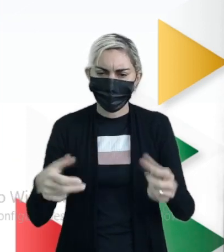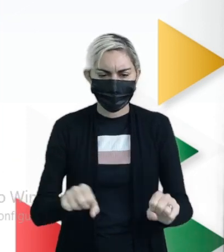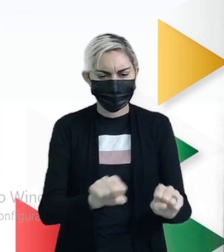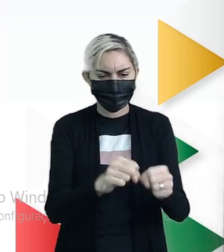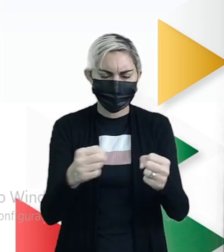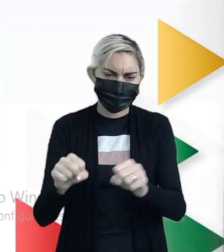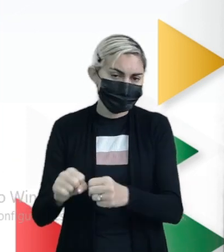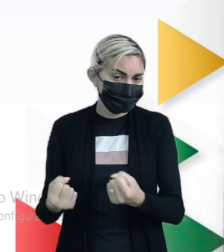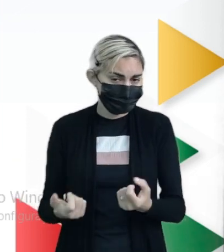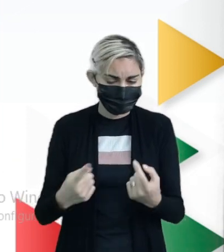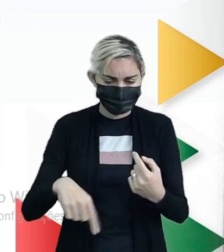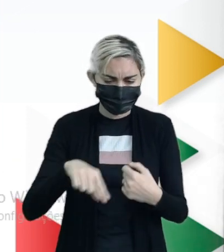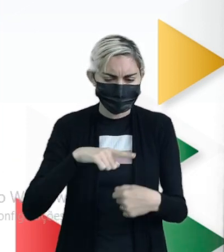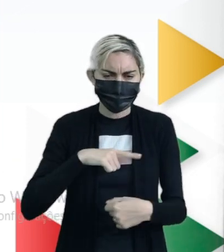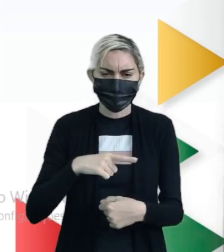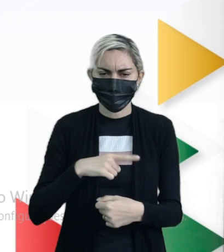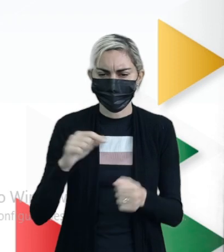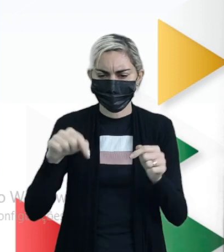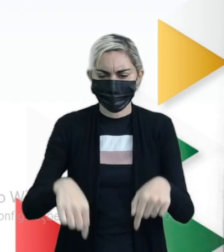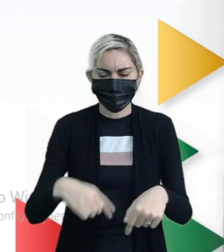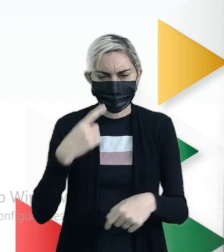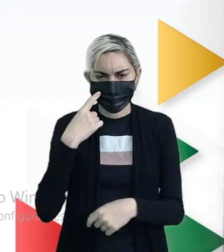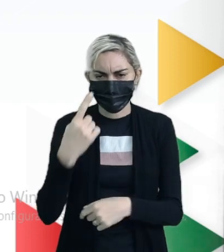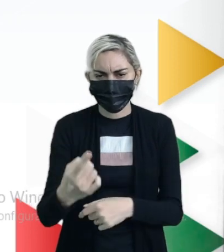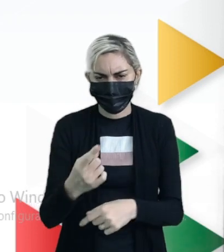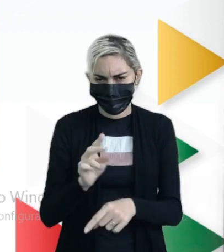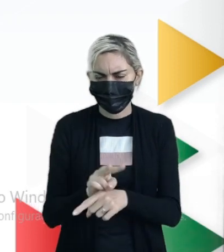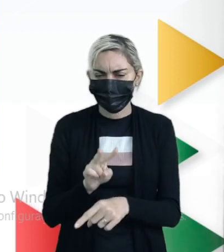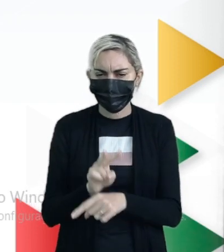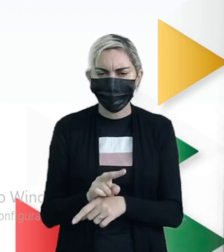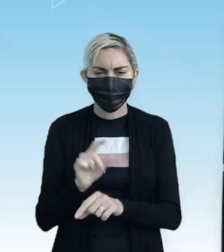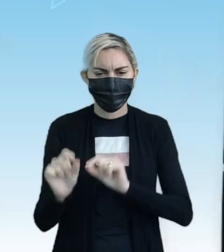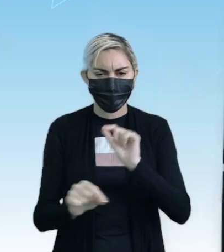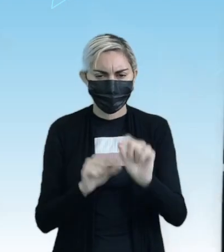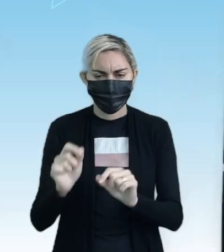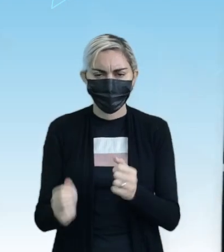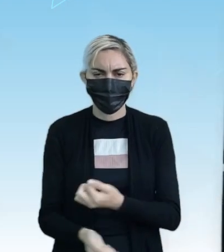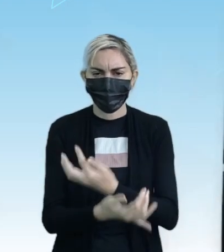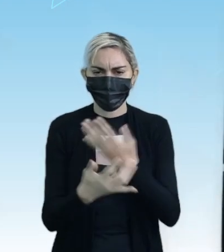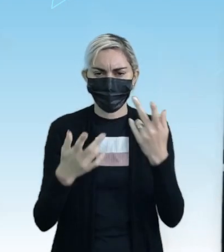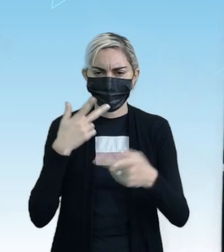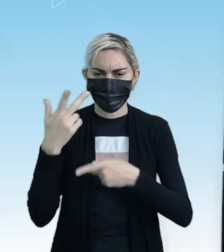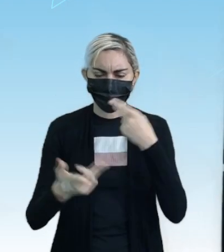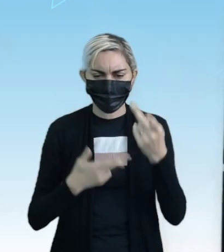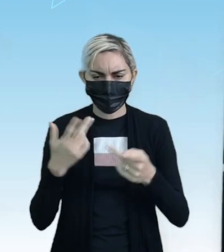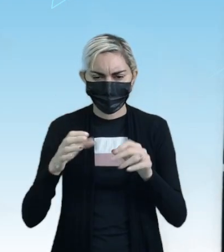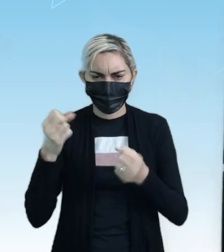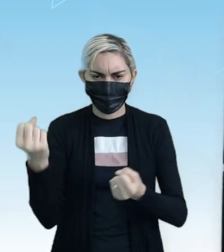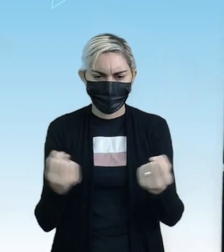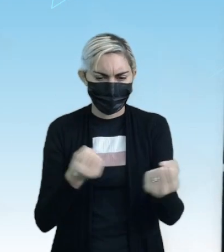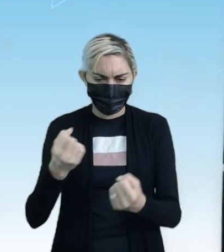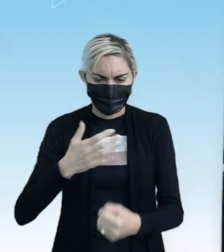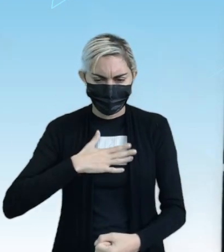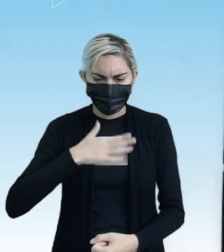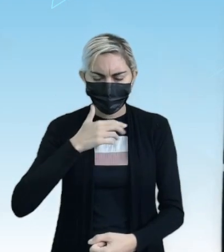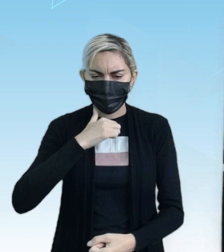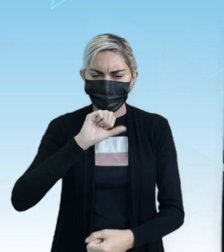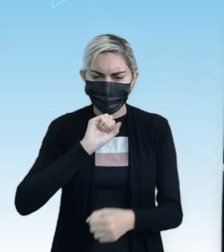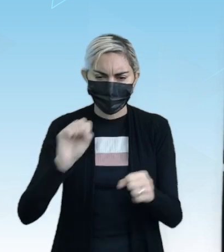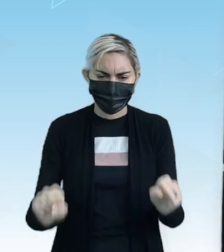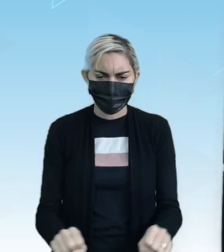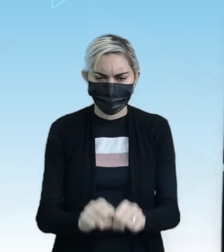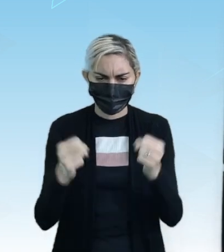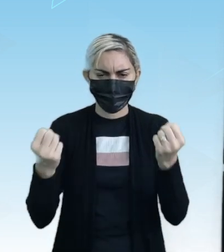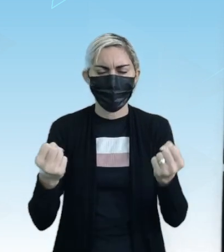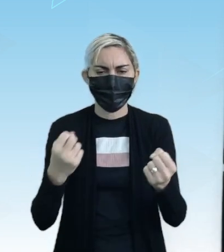quebram. Então, nós temos aqui, olha só, a pressuposição. Quando nós falamos, repito, o carro da minha mãe quebrou, você tem